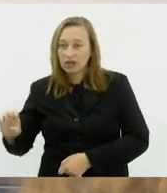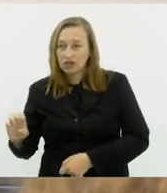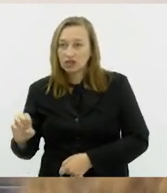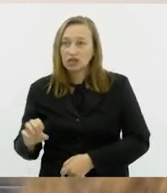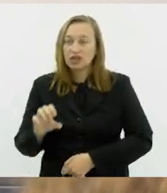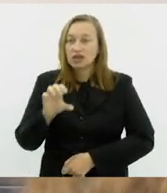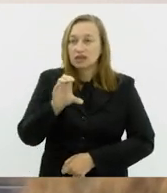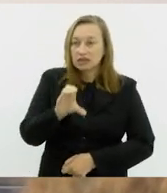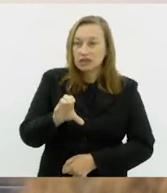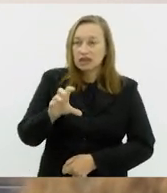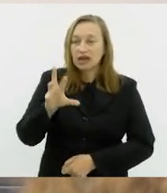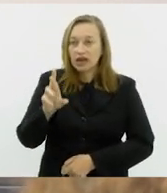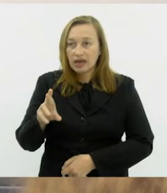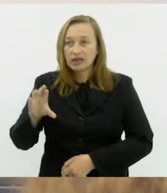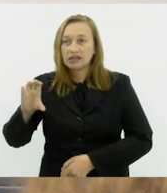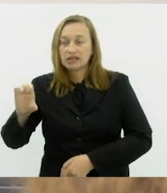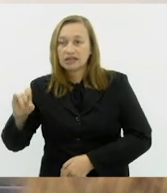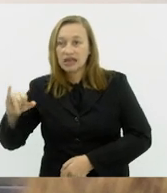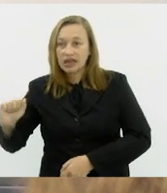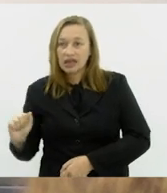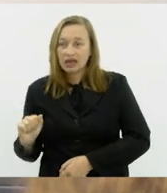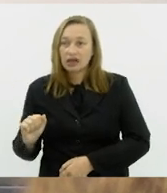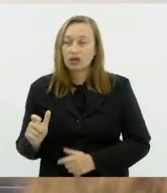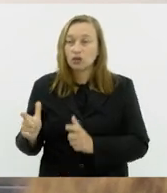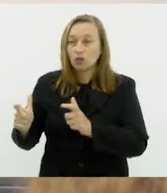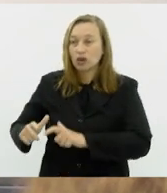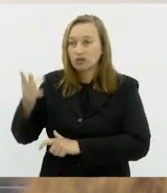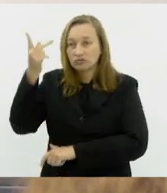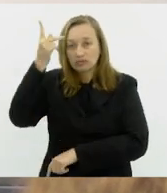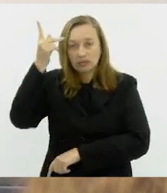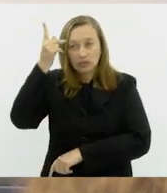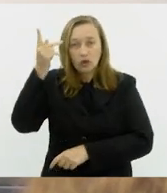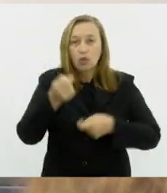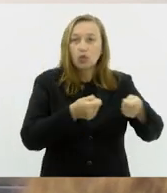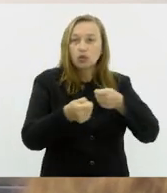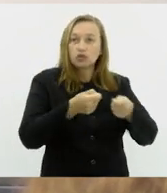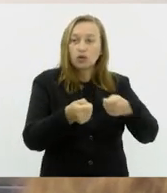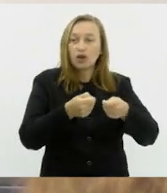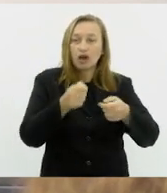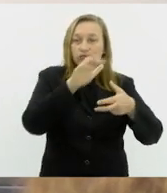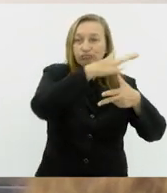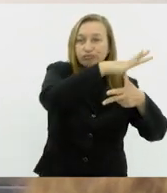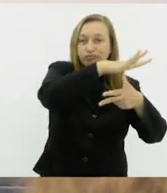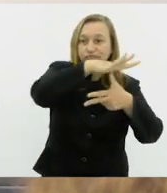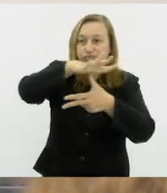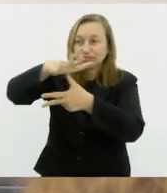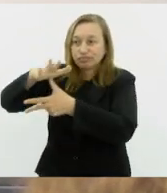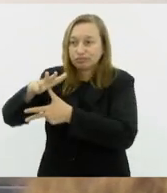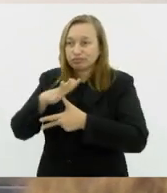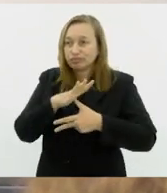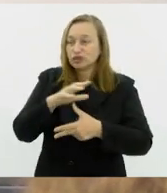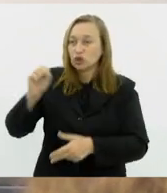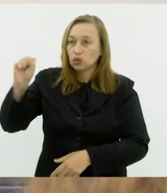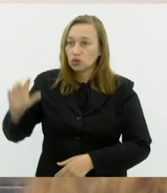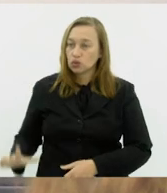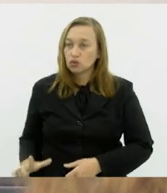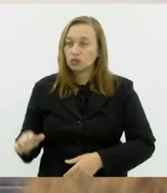CRCEA-SE, localizado na cidade de São Paulo, responsável por controlar o tráfego aéreo na região sudeste do país.